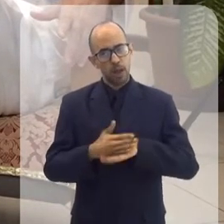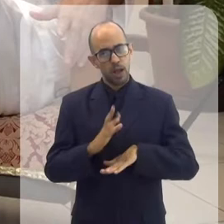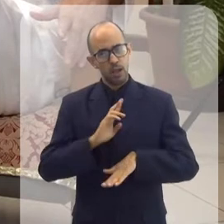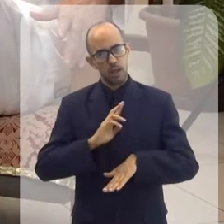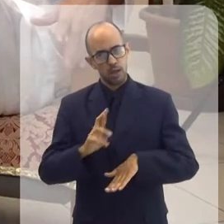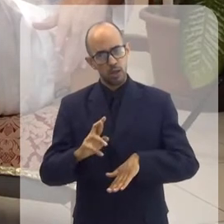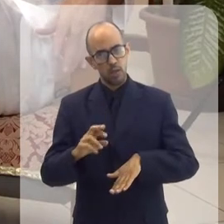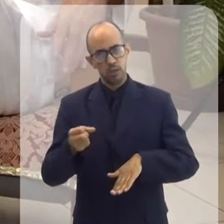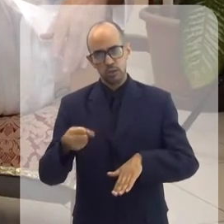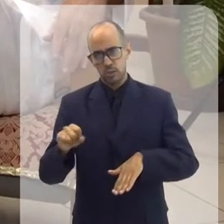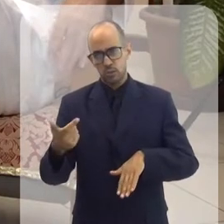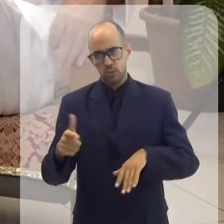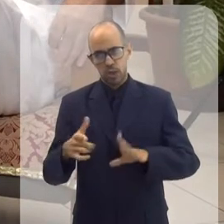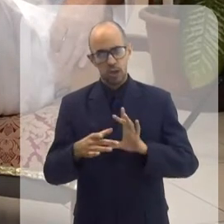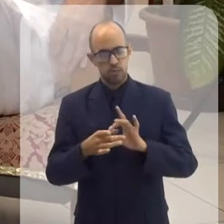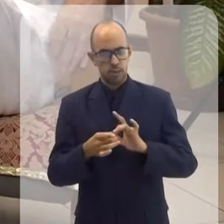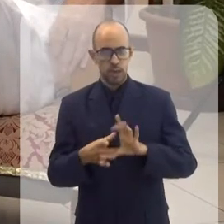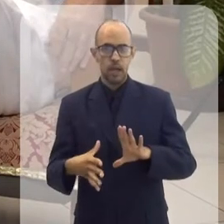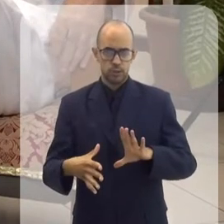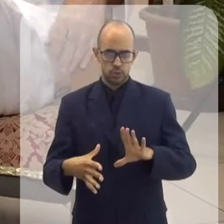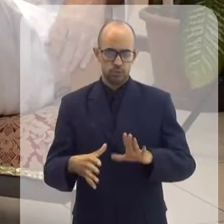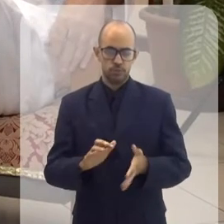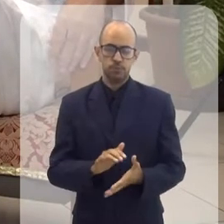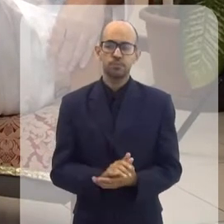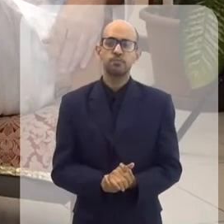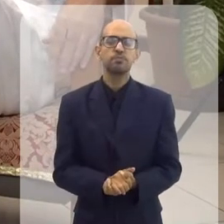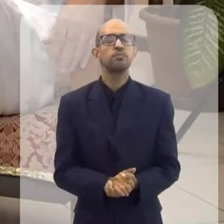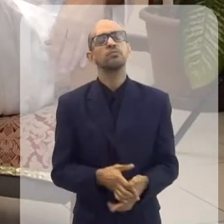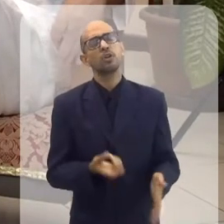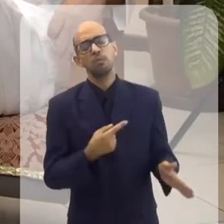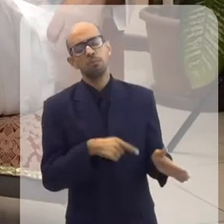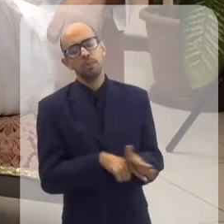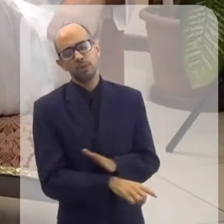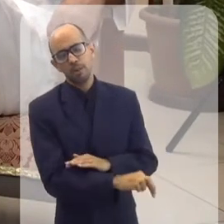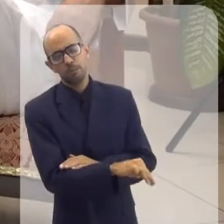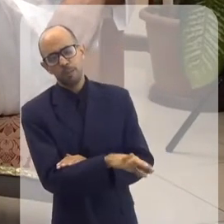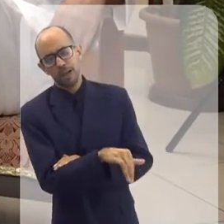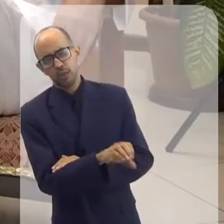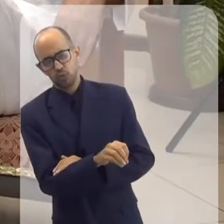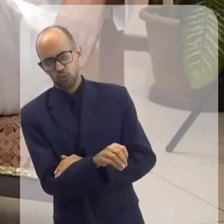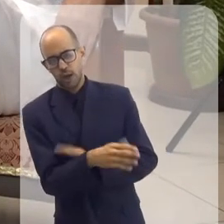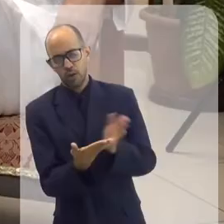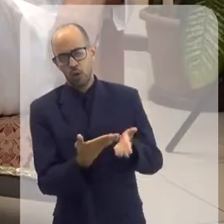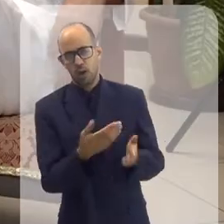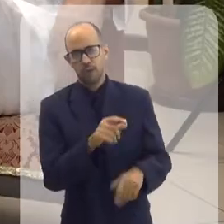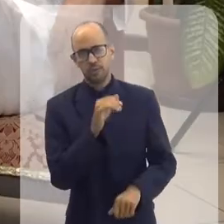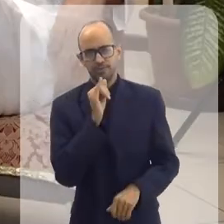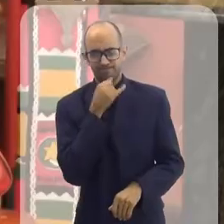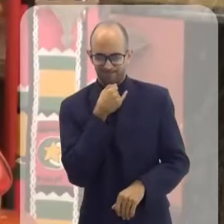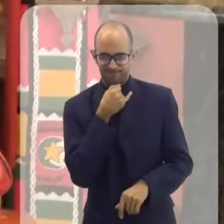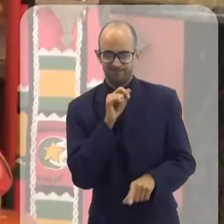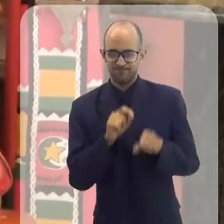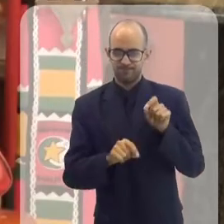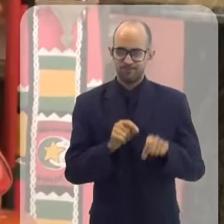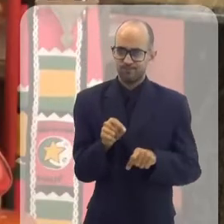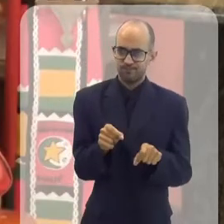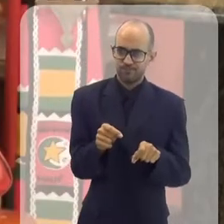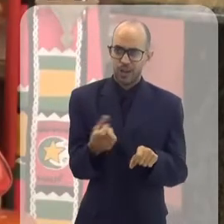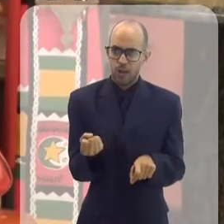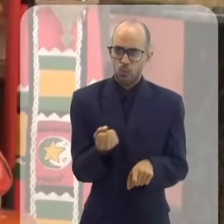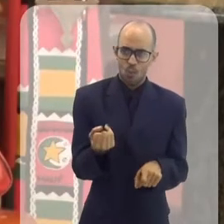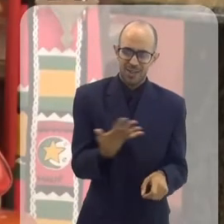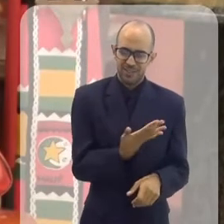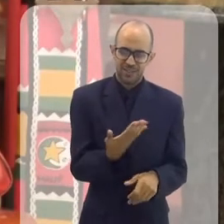sem Liberdade Sá Márcio e agora uma parte mais triste que